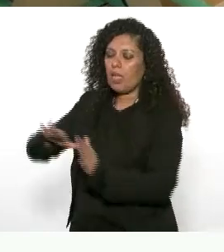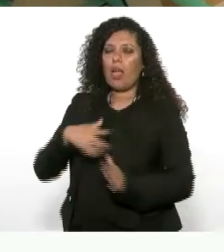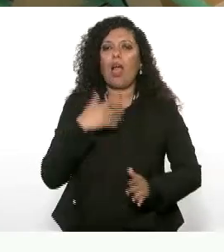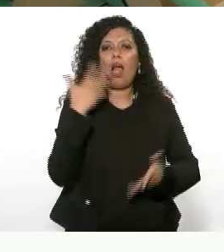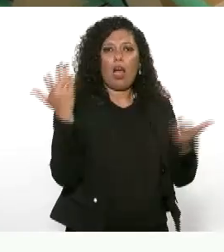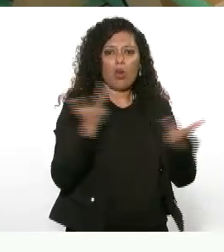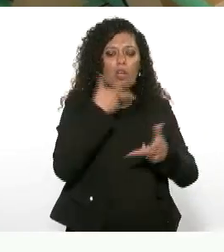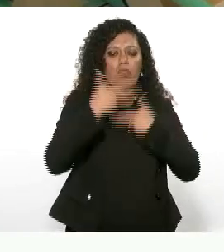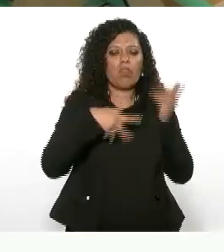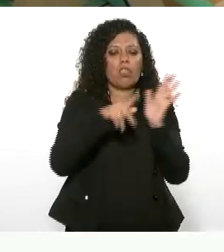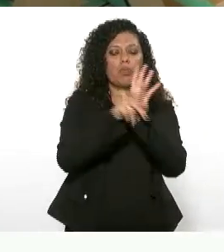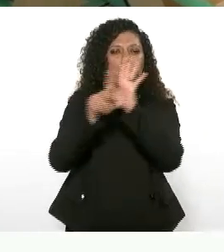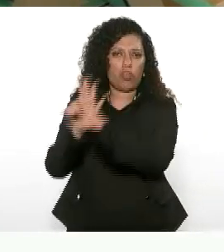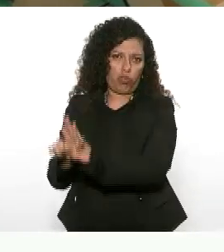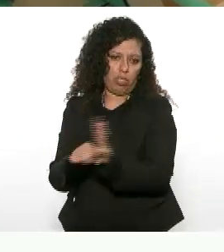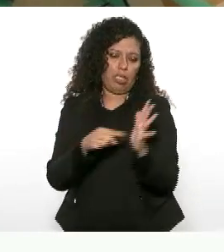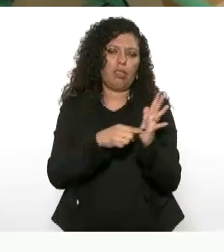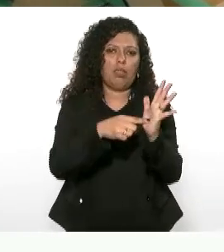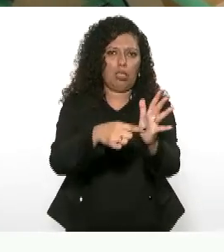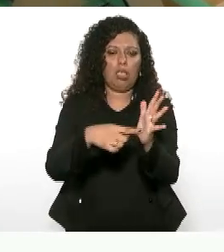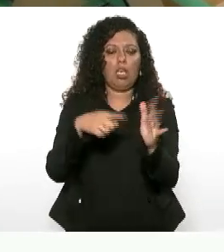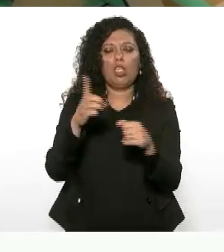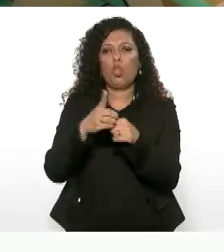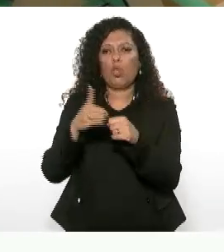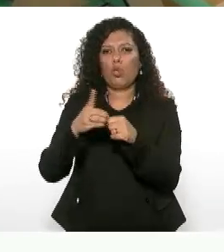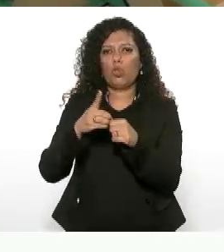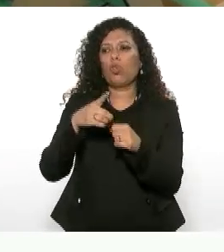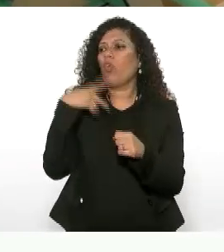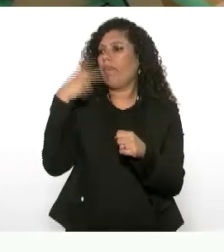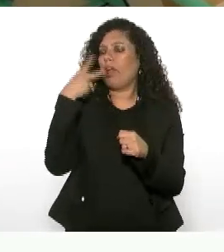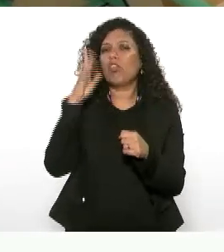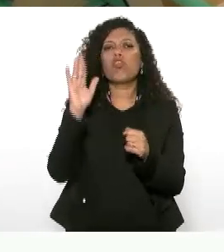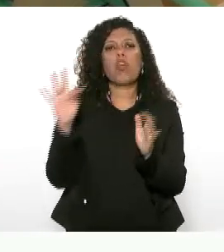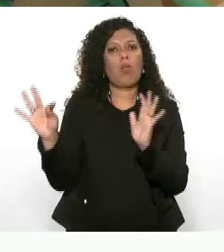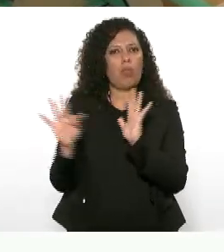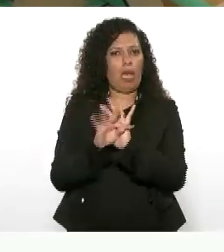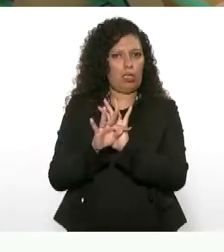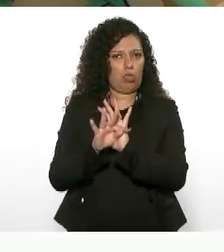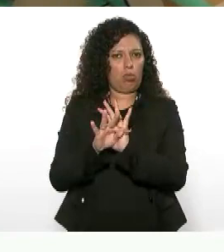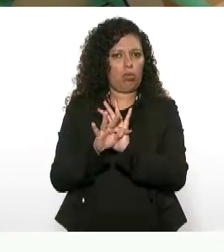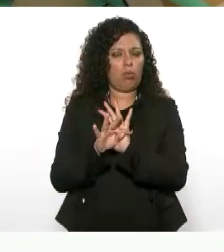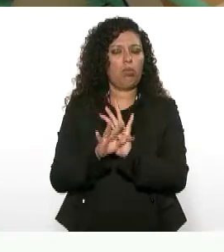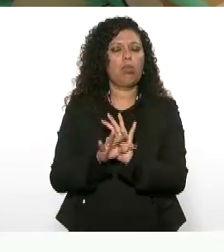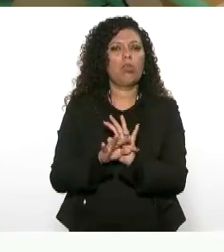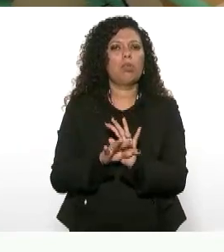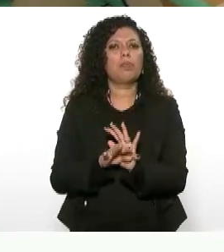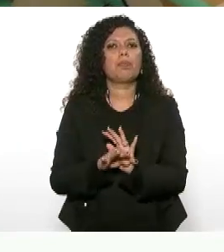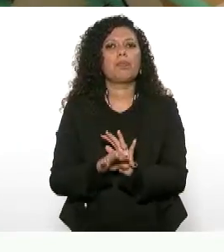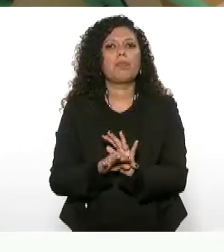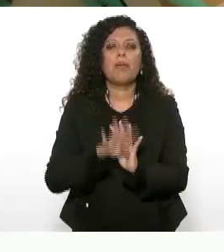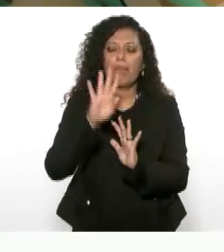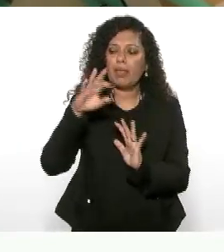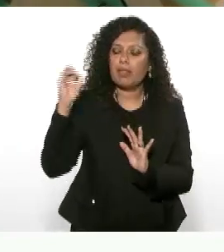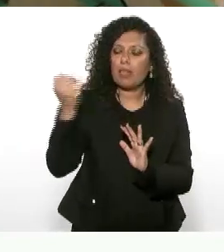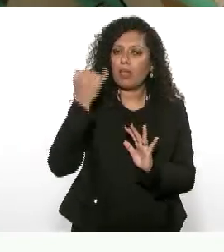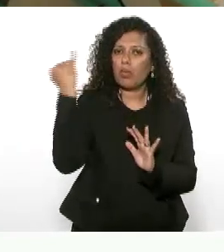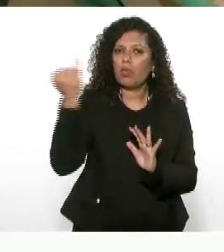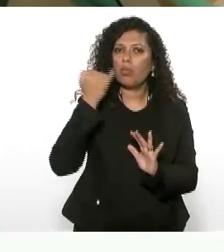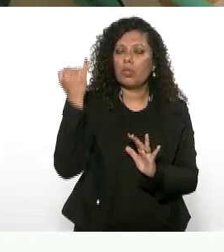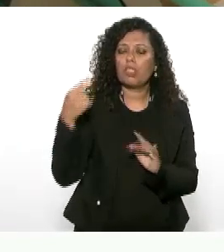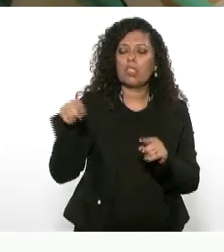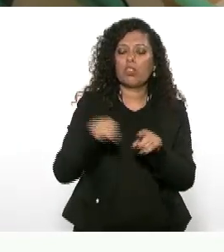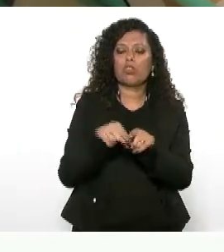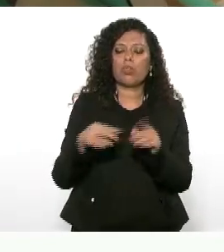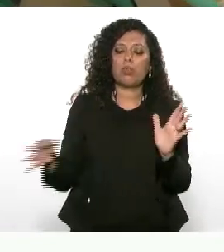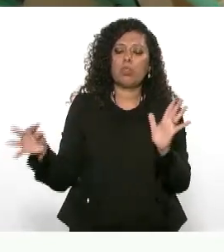lei. Por óbvio, né, a doutora Amin já esclareceu a questão técnica, é premente, é urgente que a gente